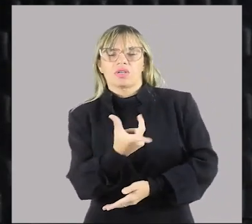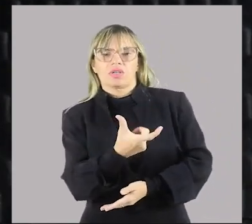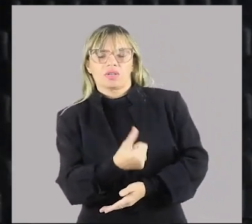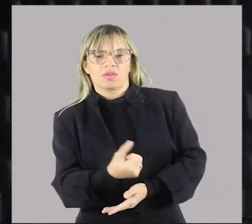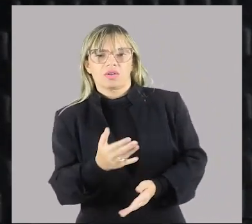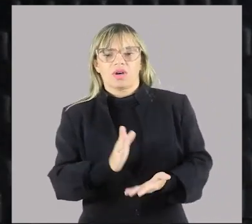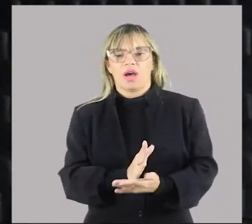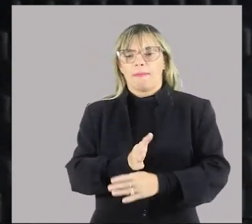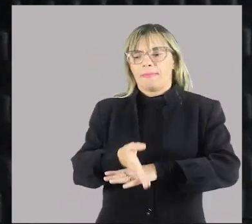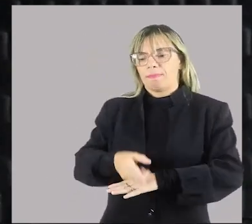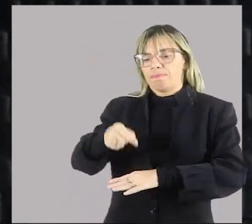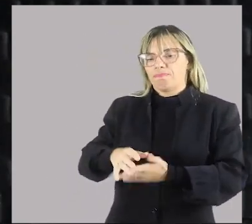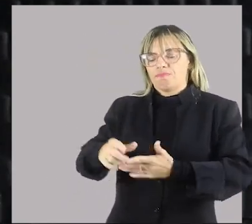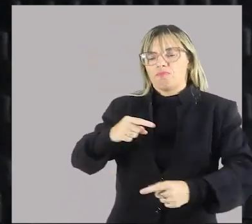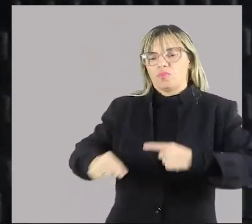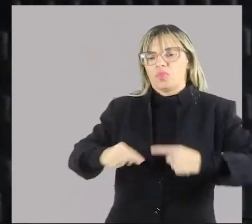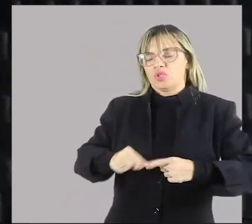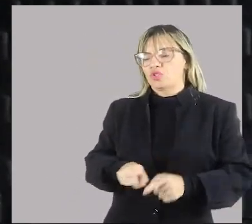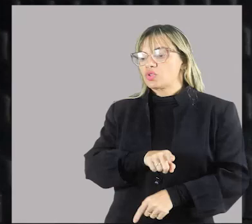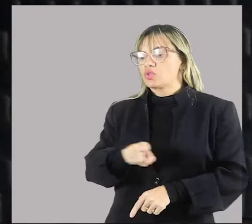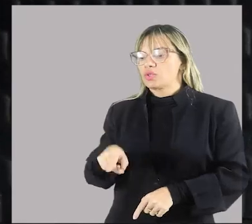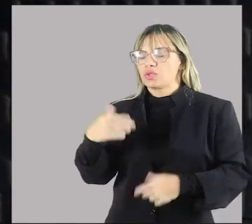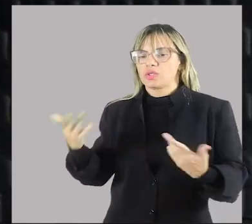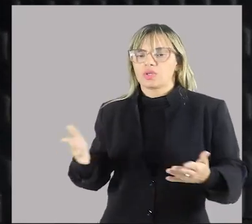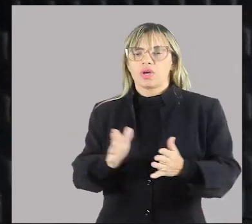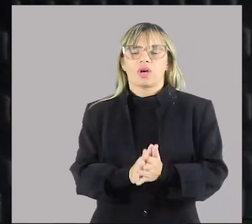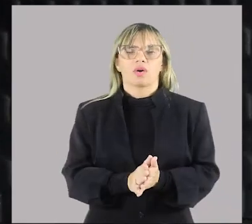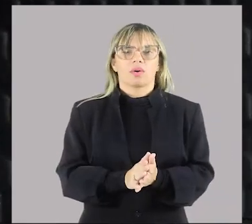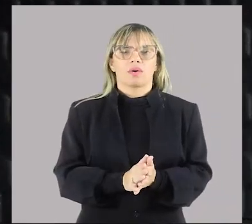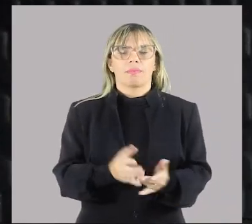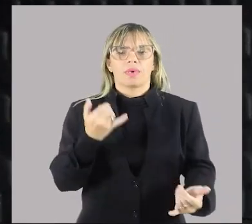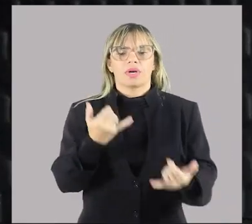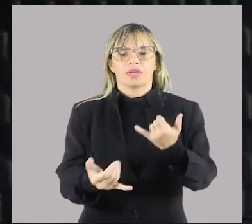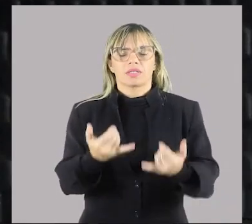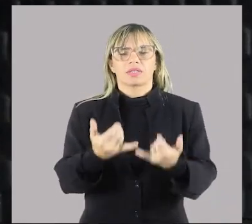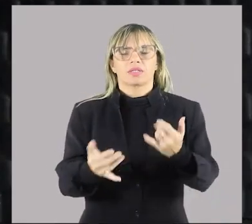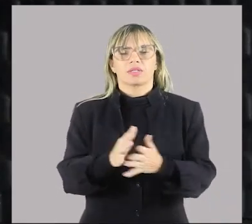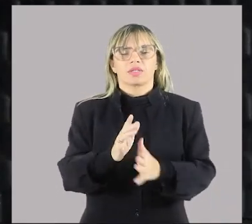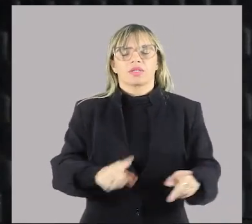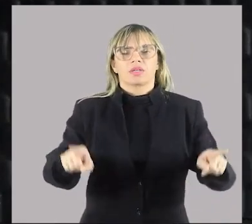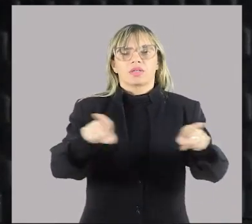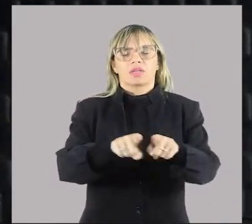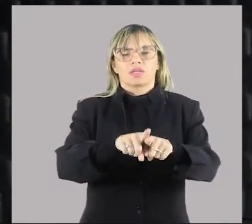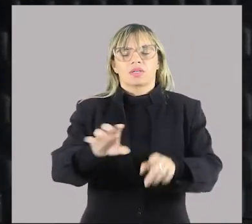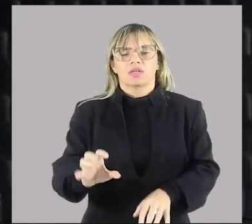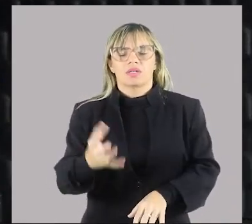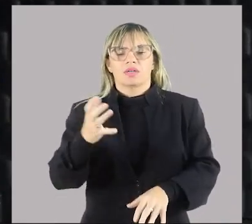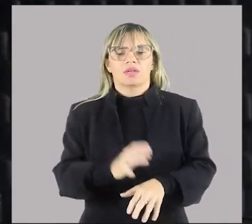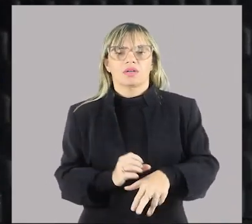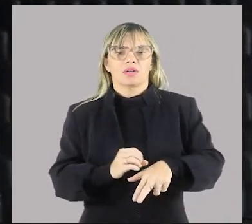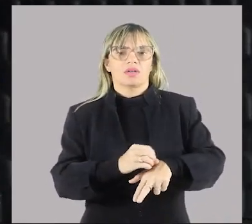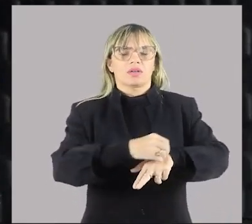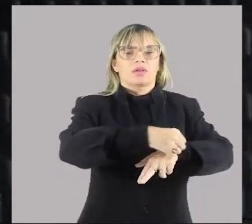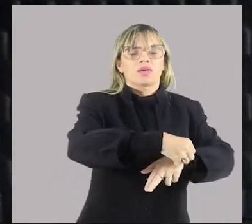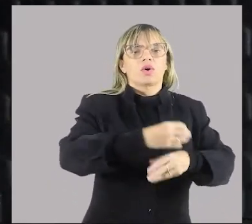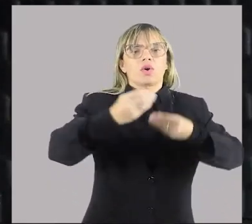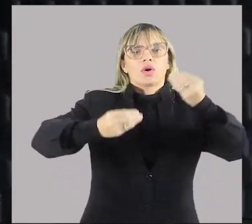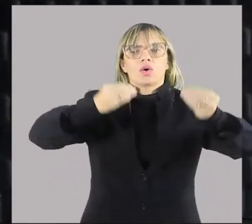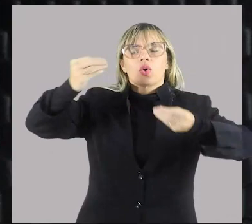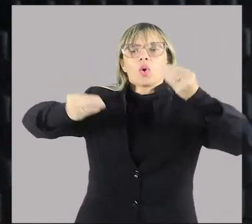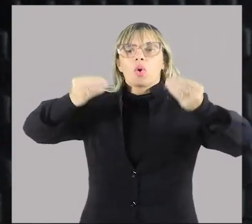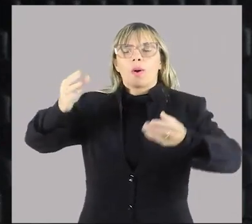a participação política dela. Algo semelhante ocorre com o operariado. O operariado, como é que o